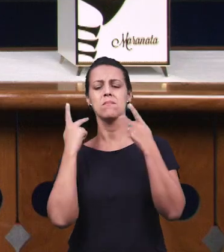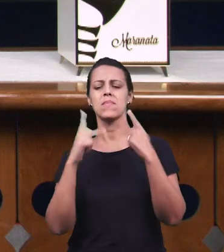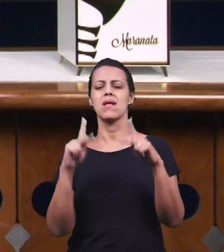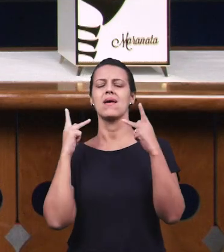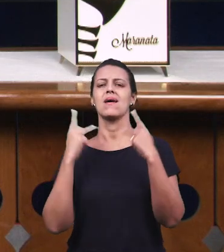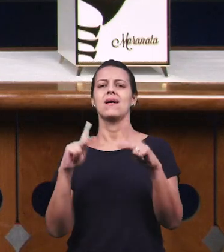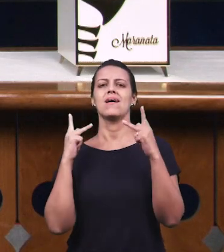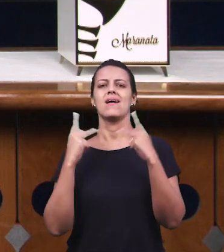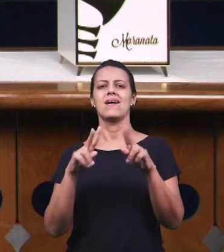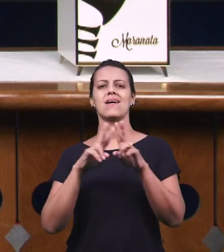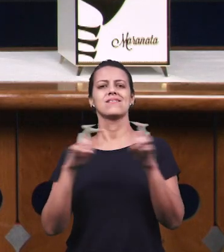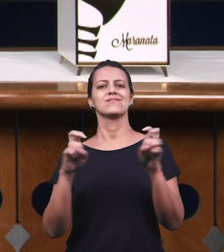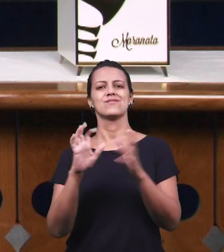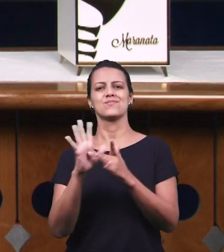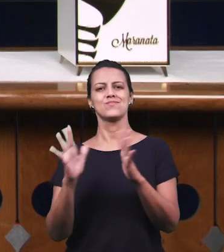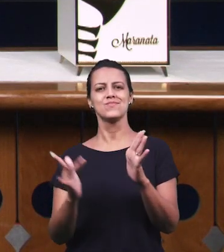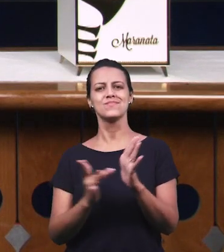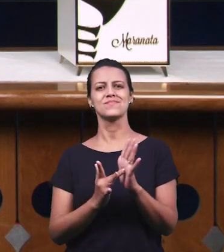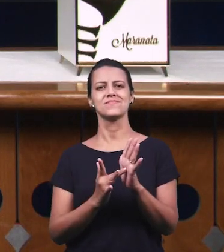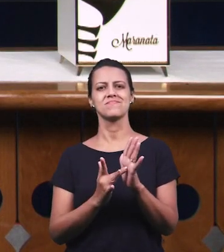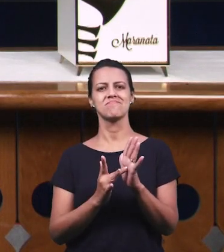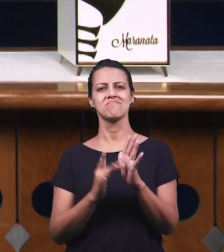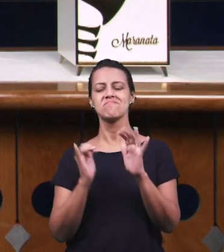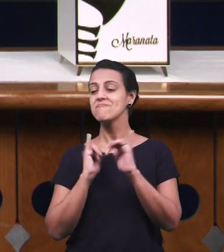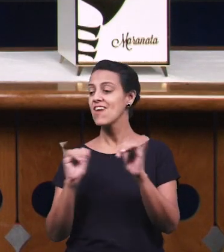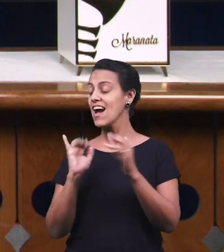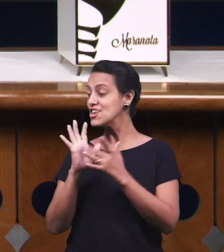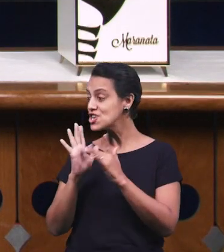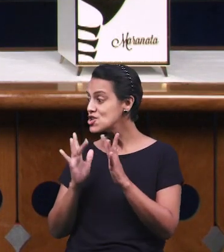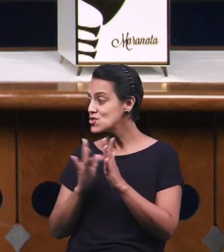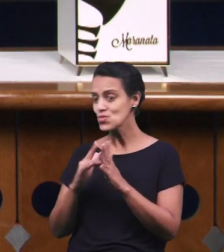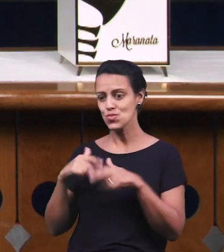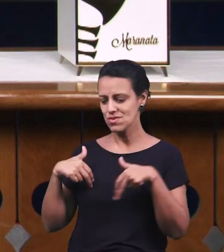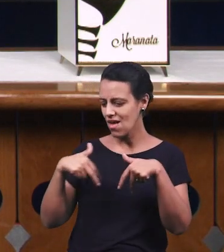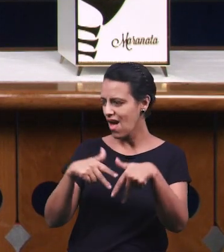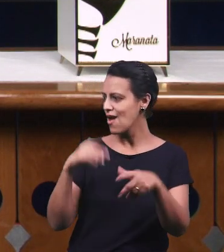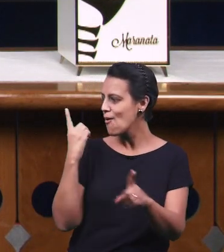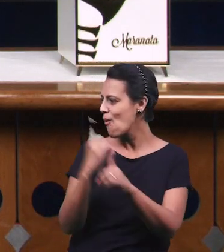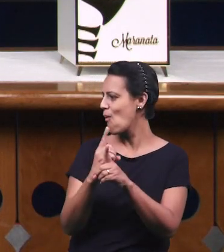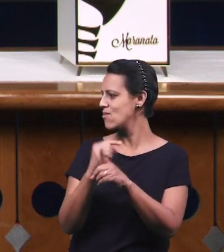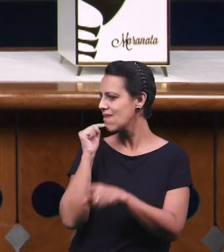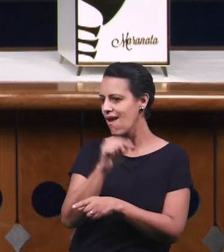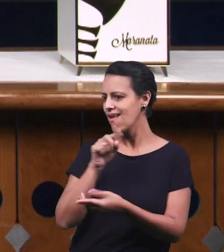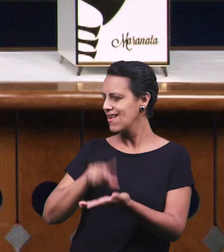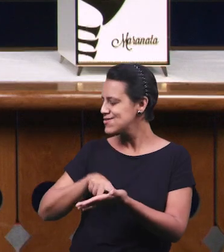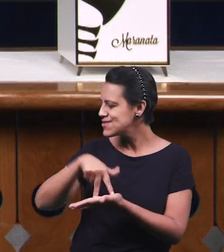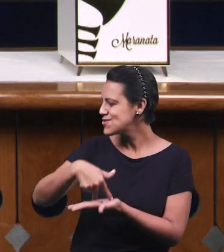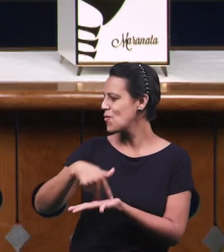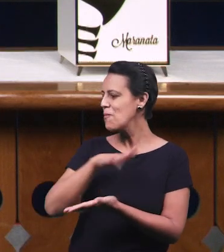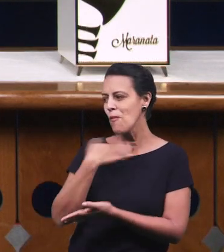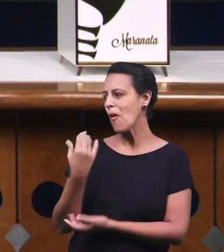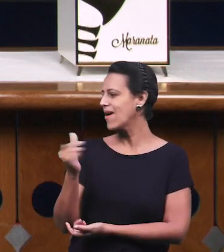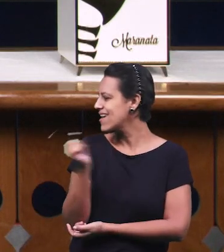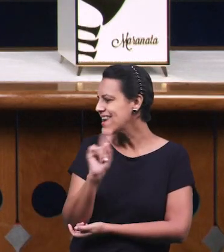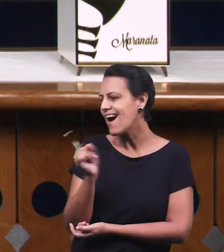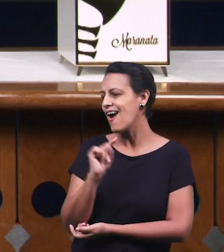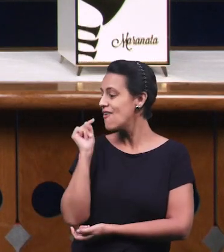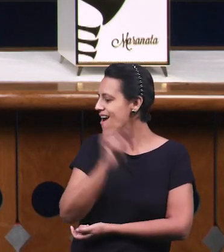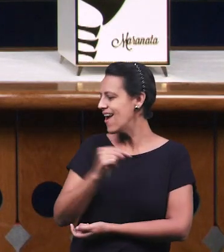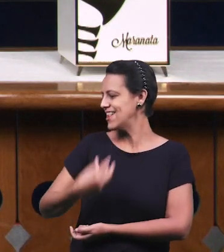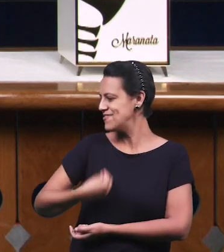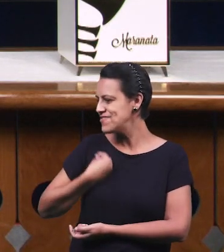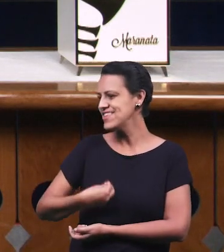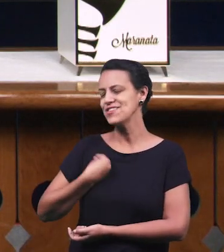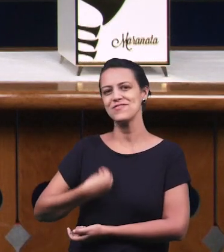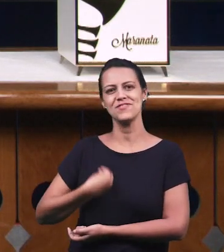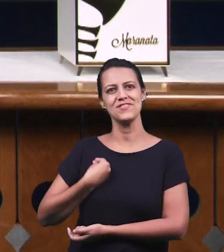Jesus nos apareceu no caminho, Ele ressuscitou, Ele está vivo. Nós não vemos aqui nesse